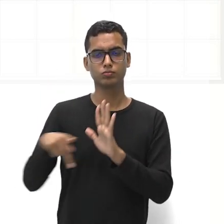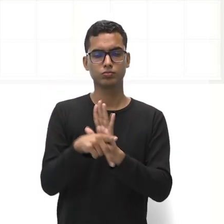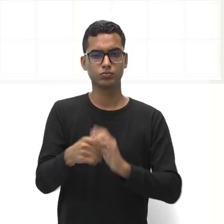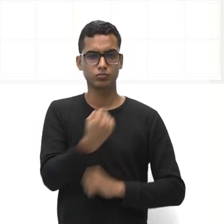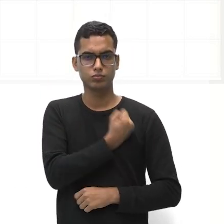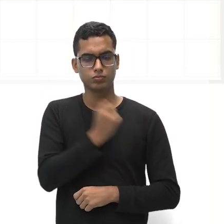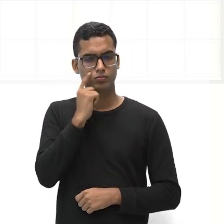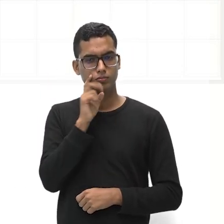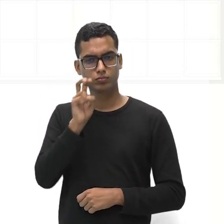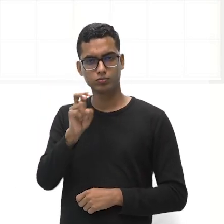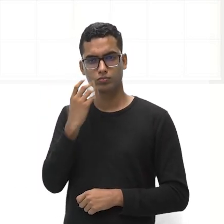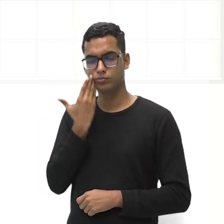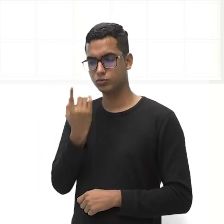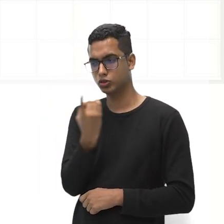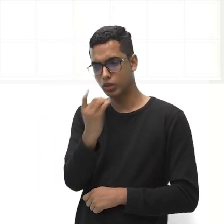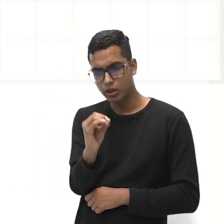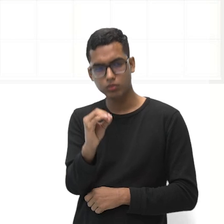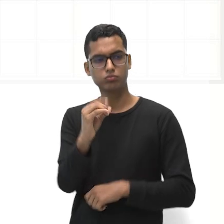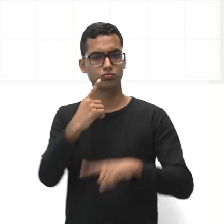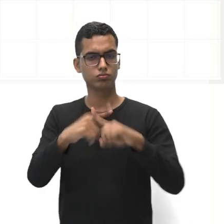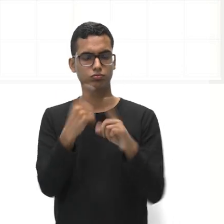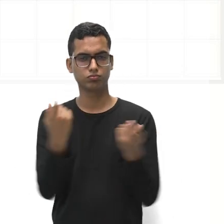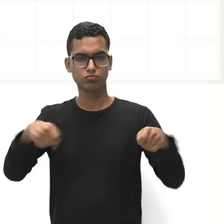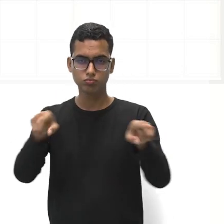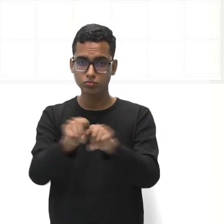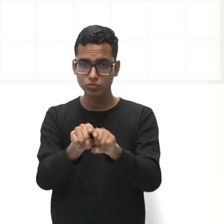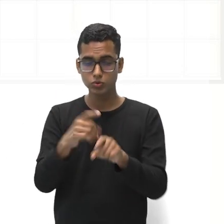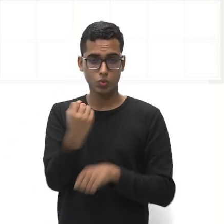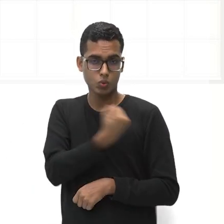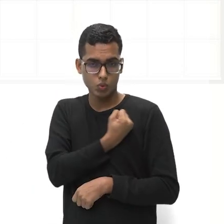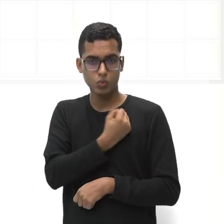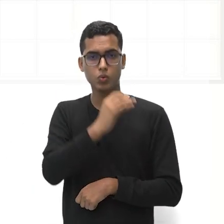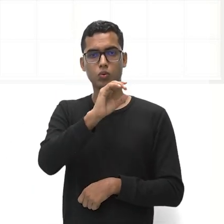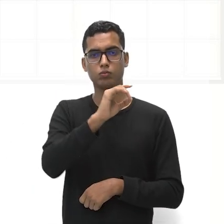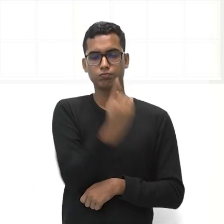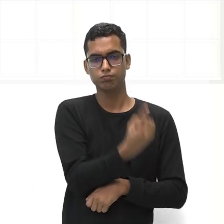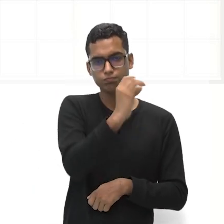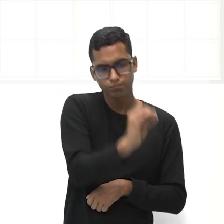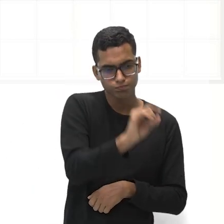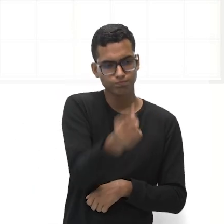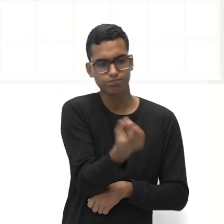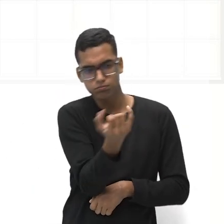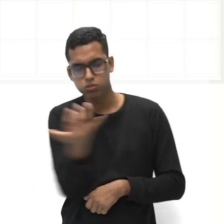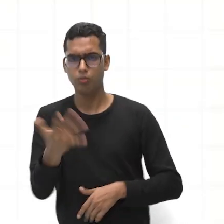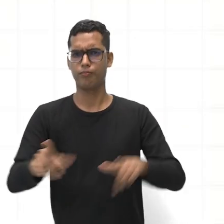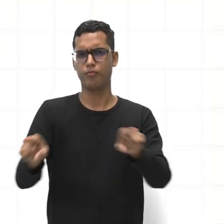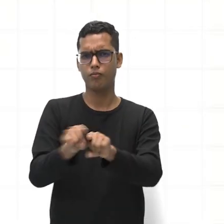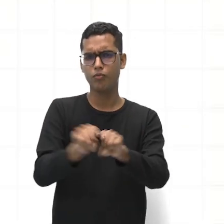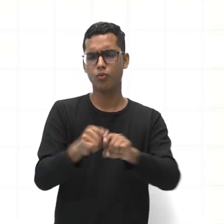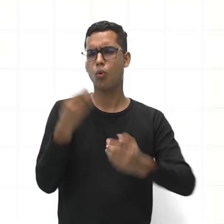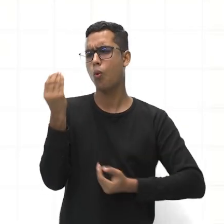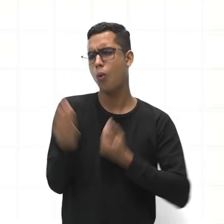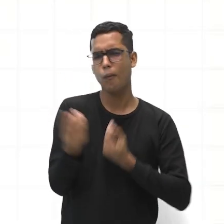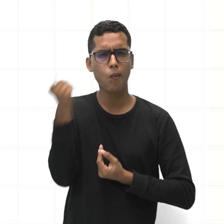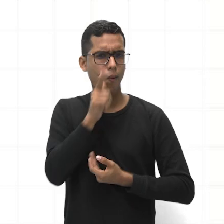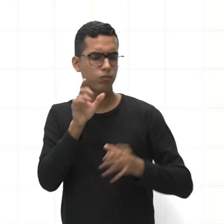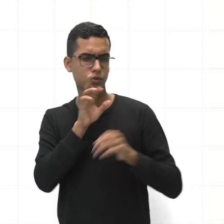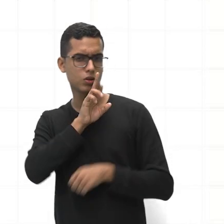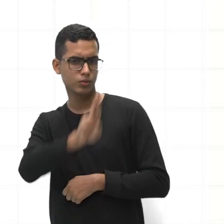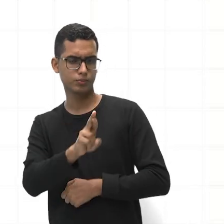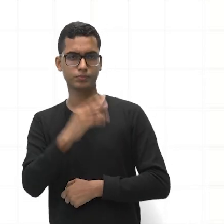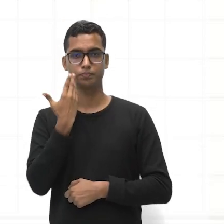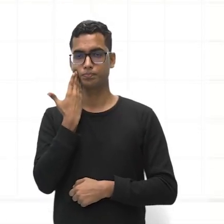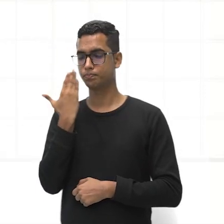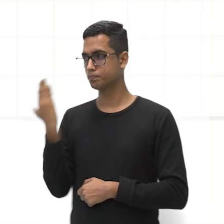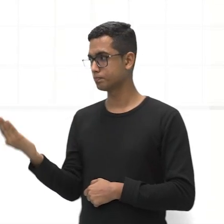de 10, né? Com números decimais. Como é que eu gosto de fazer isso?